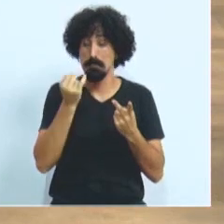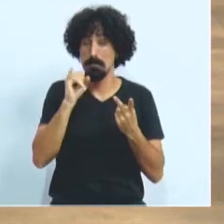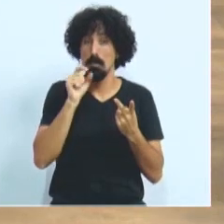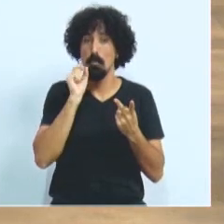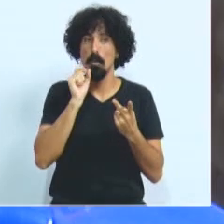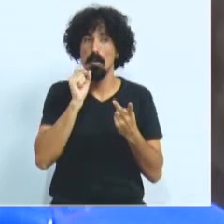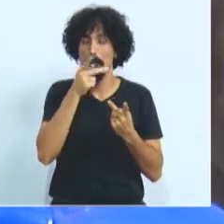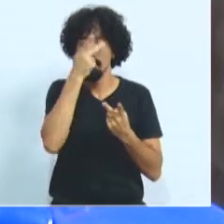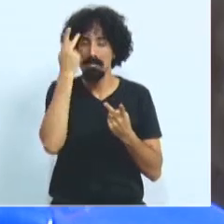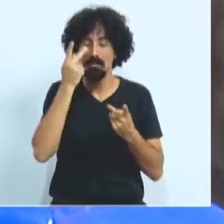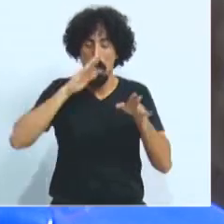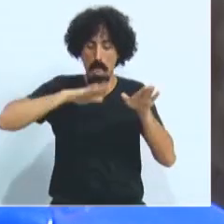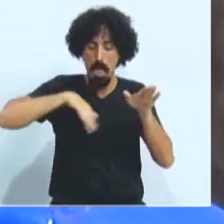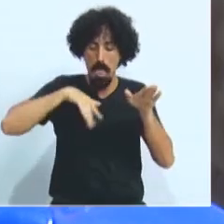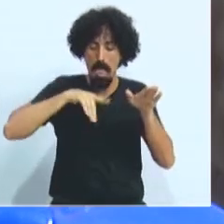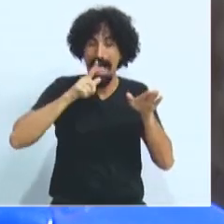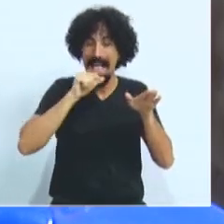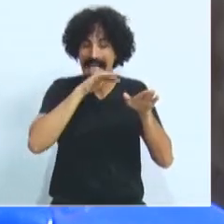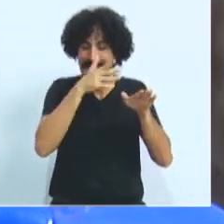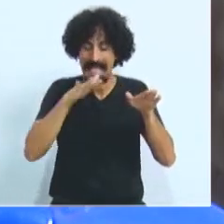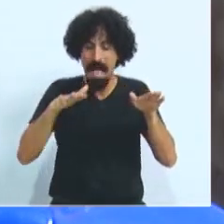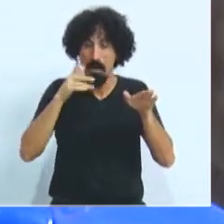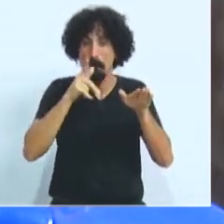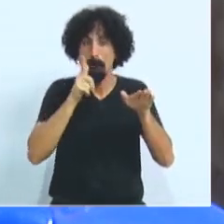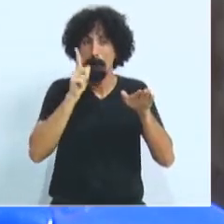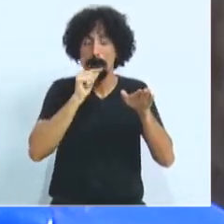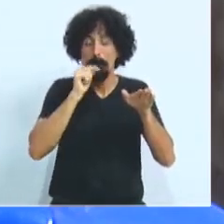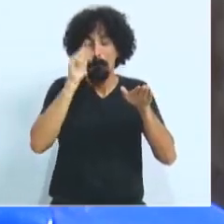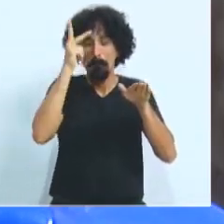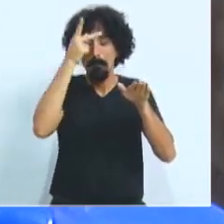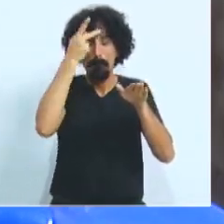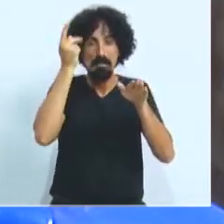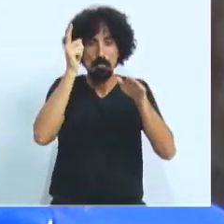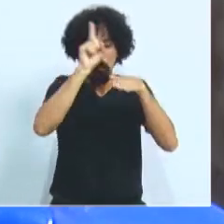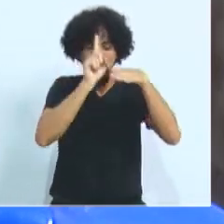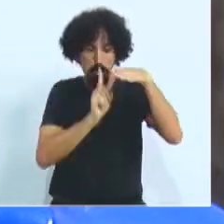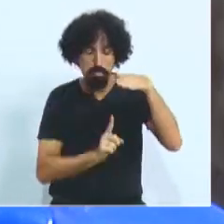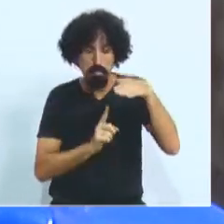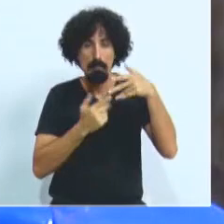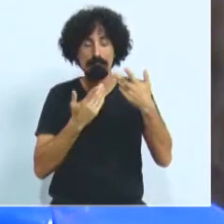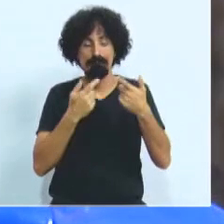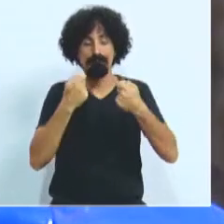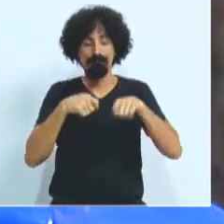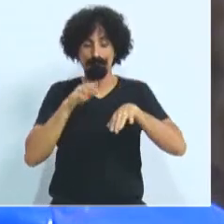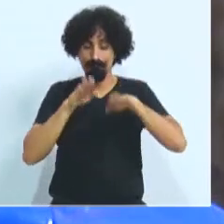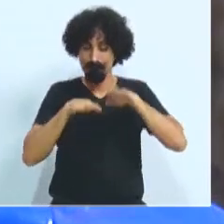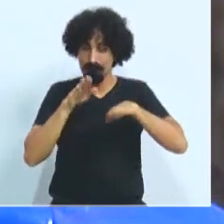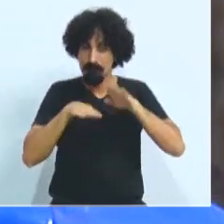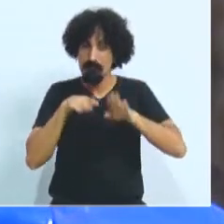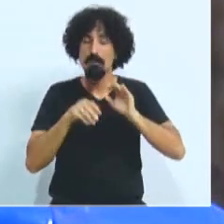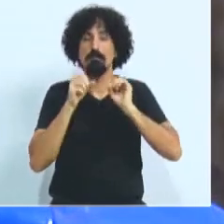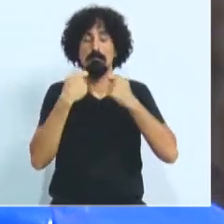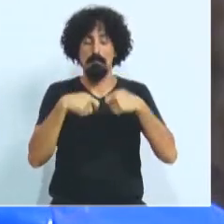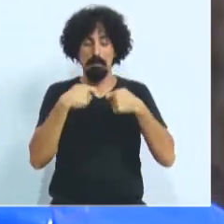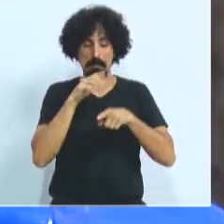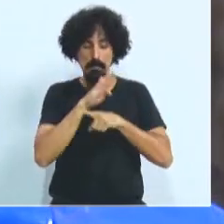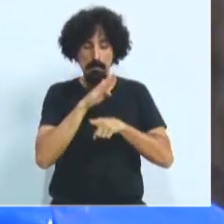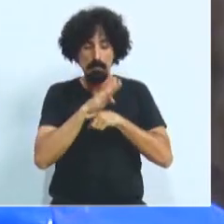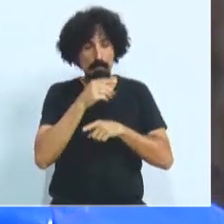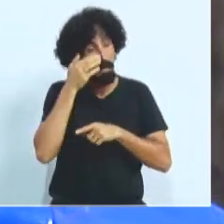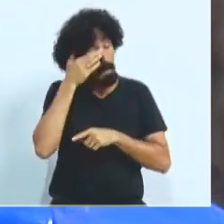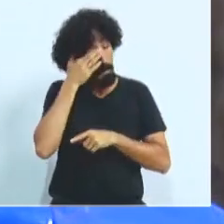necessidade? Exige a necessidade dependendo do grau de afogamento. O afogamento ele tem graus, conforme maior o grau de